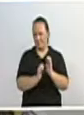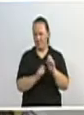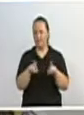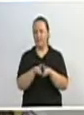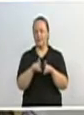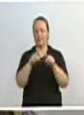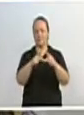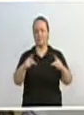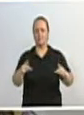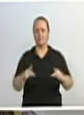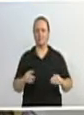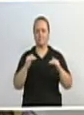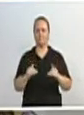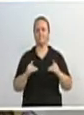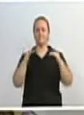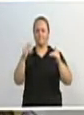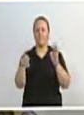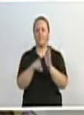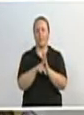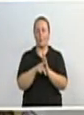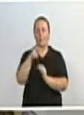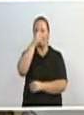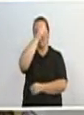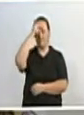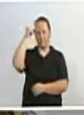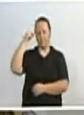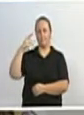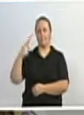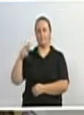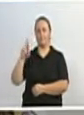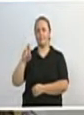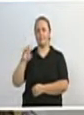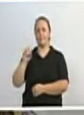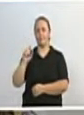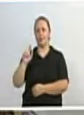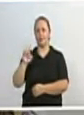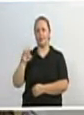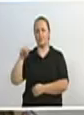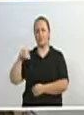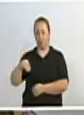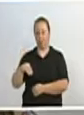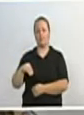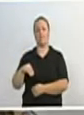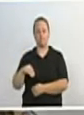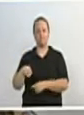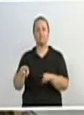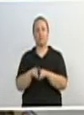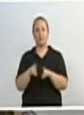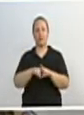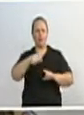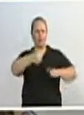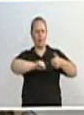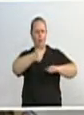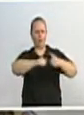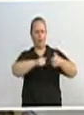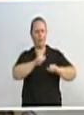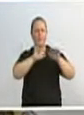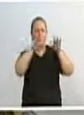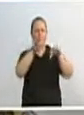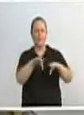Procuradoria Jurídica da Prefeitura, PROGEM, analisando também o trabalho final, fez com que o prefeito